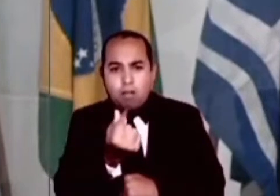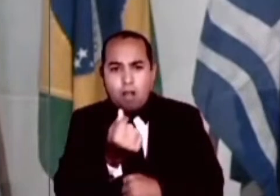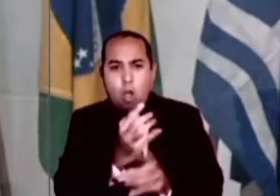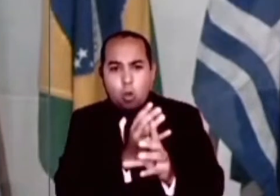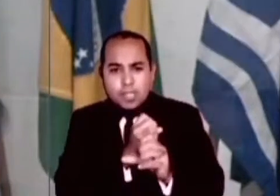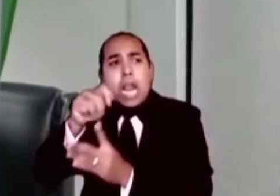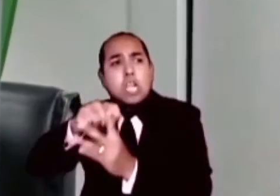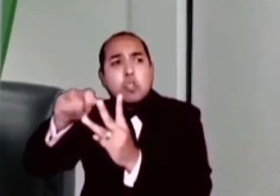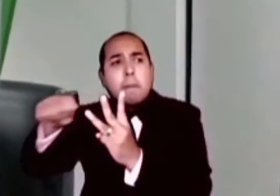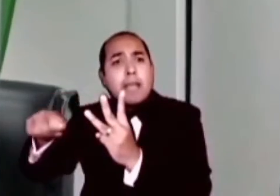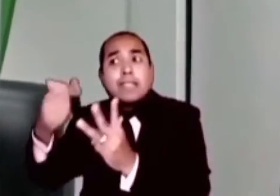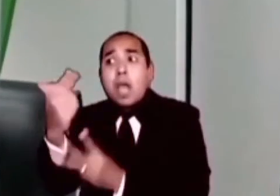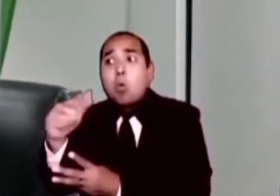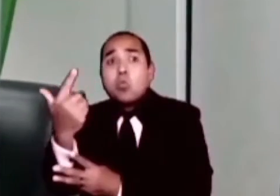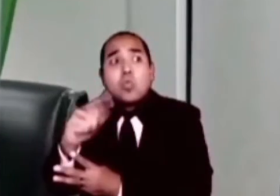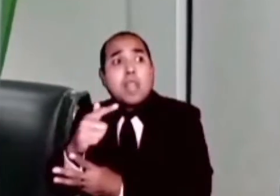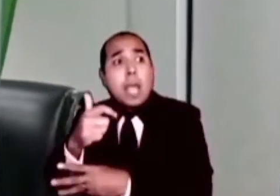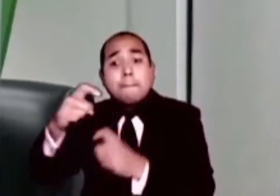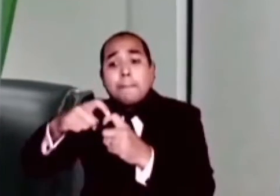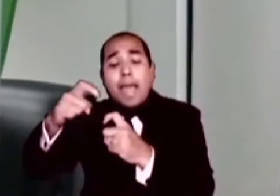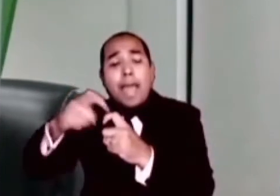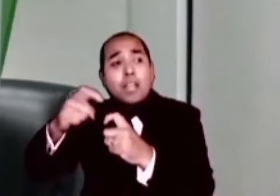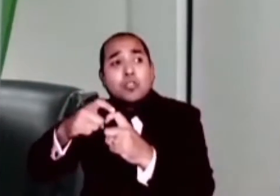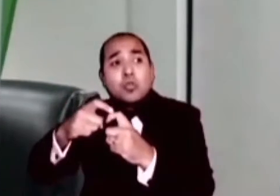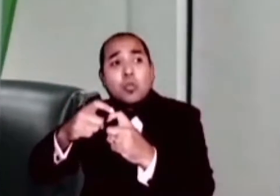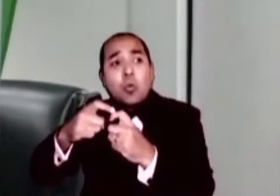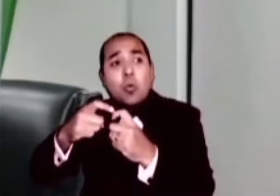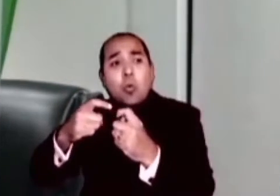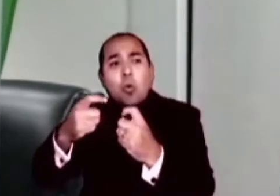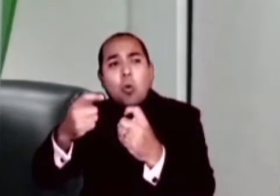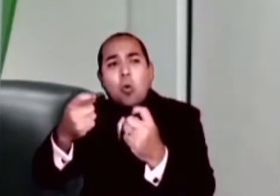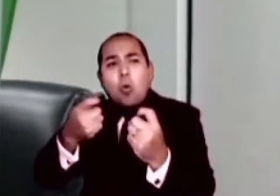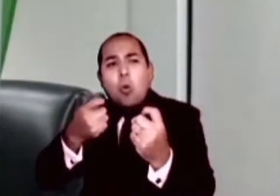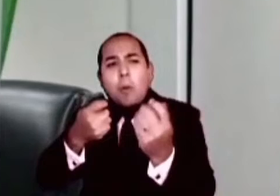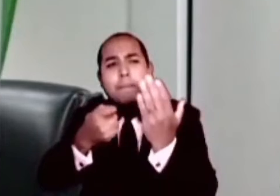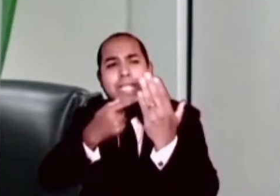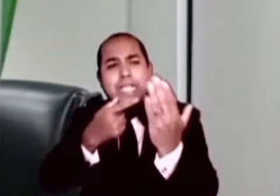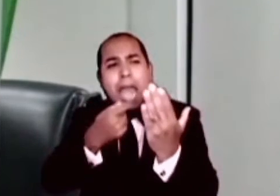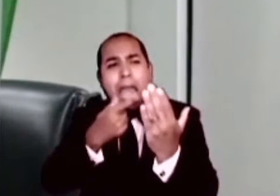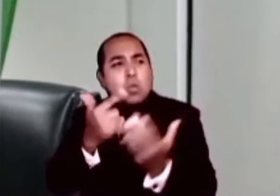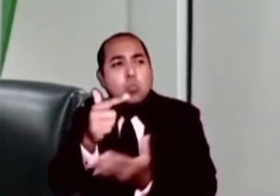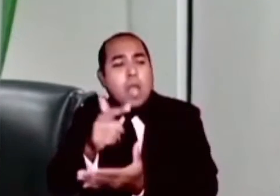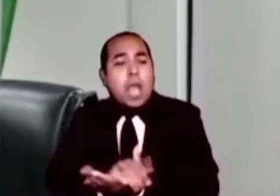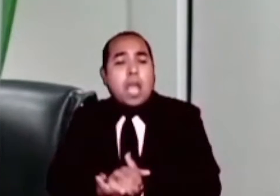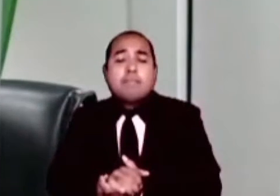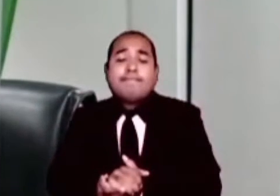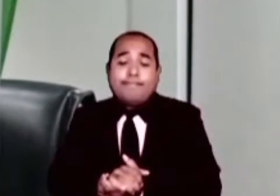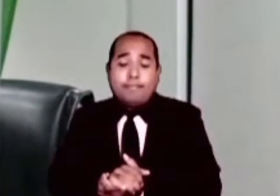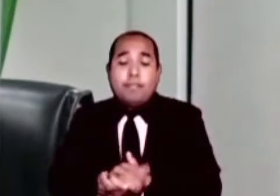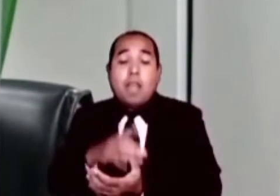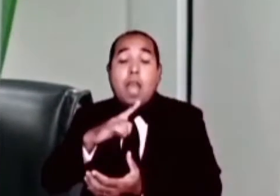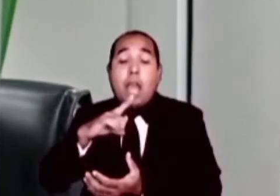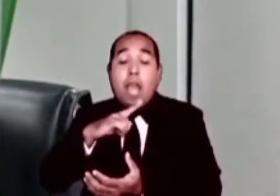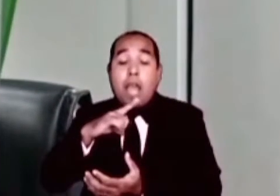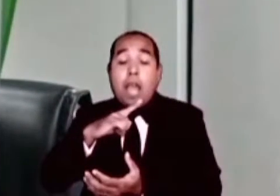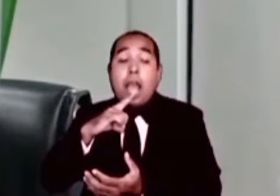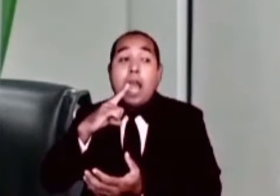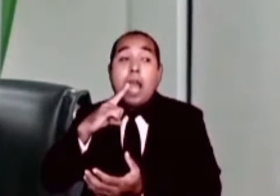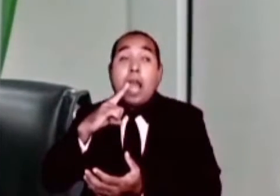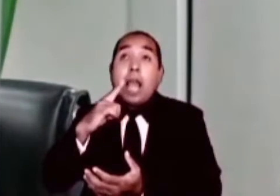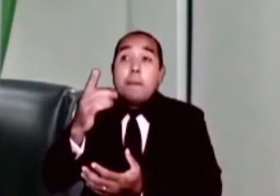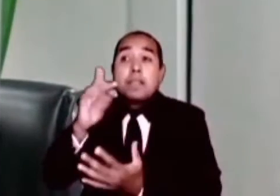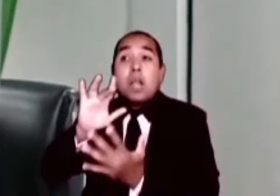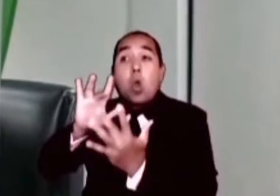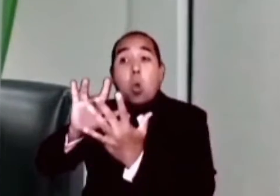inclusão. A Mário Luiz falou mais uma vez da falta de profissionais de psiquiatria no núcleo de saúde